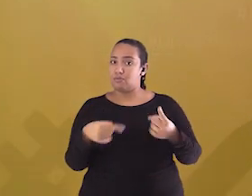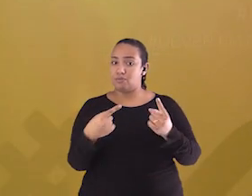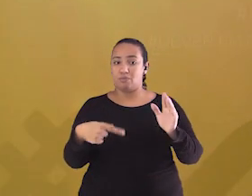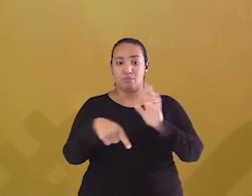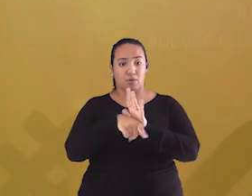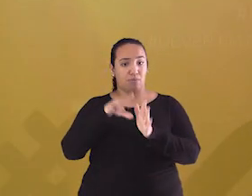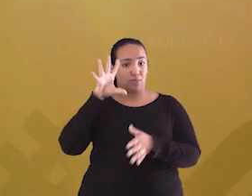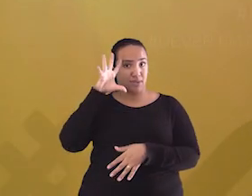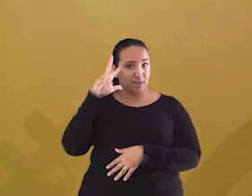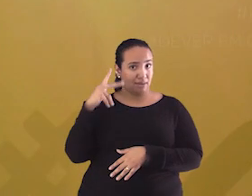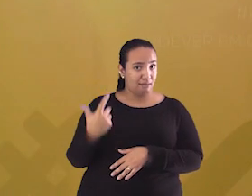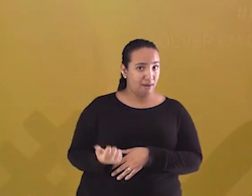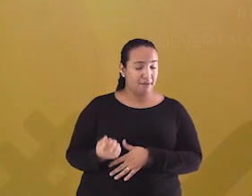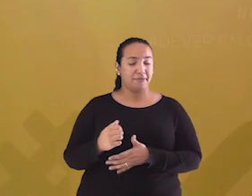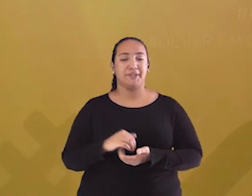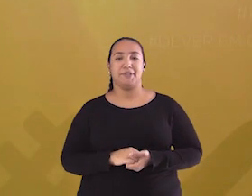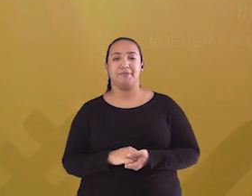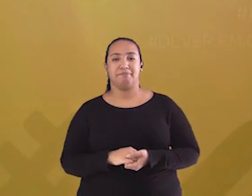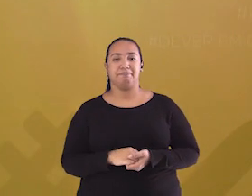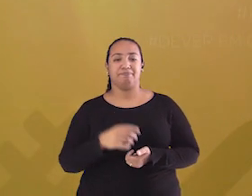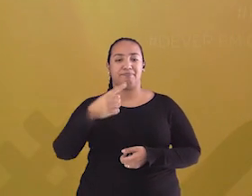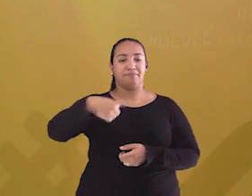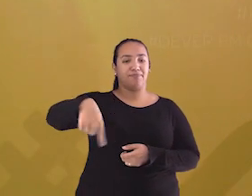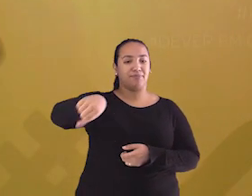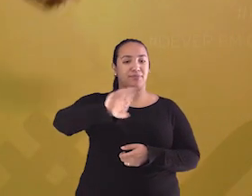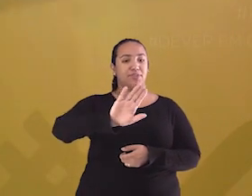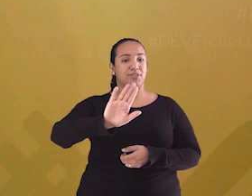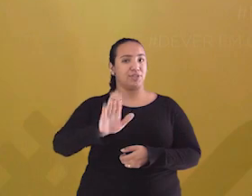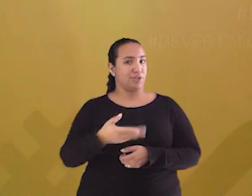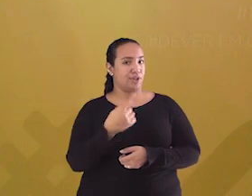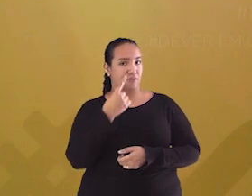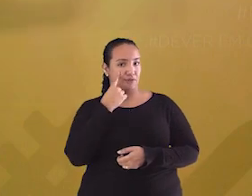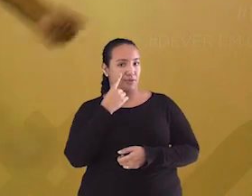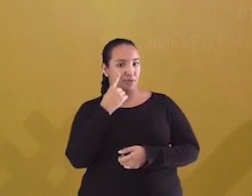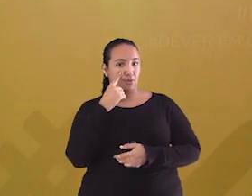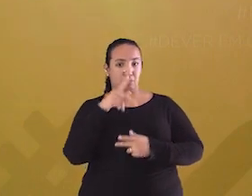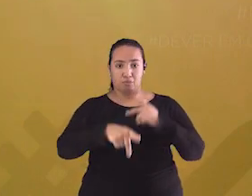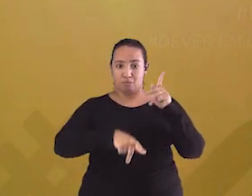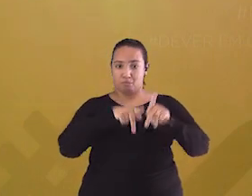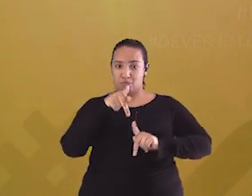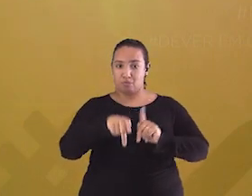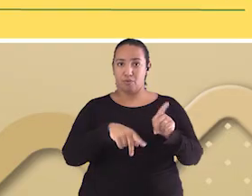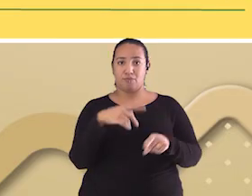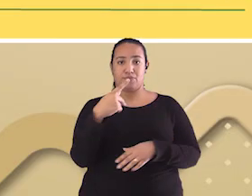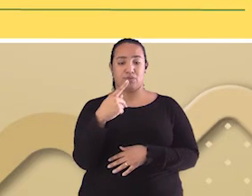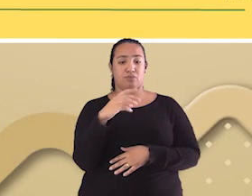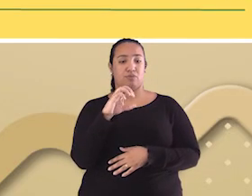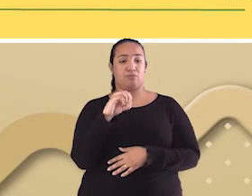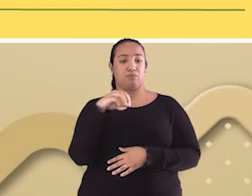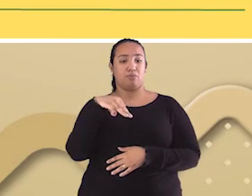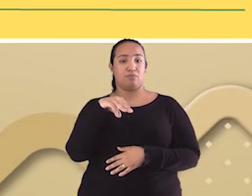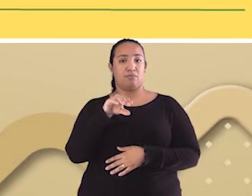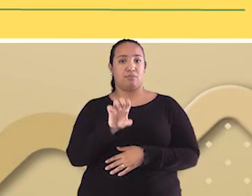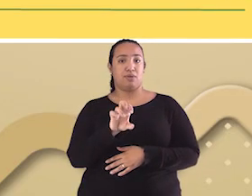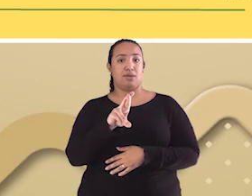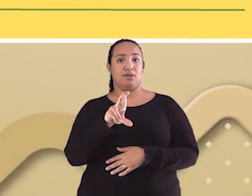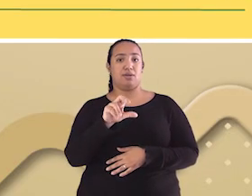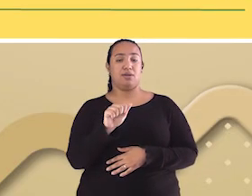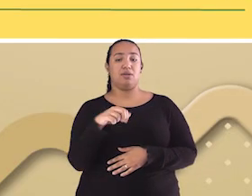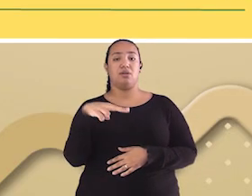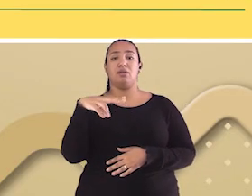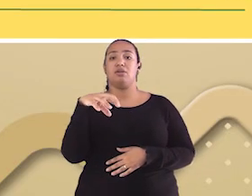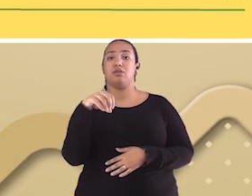africana. Você já ouviu falar dos pomeranos? Os pomeranos são os descendentes de europeus